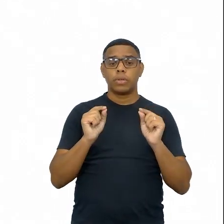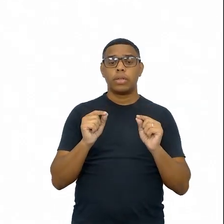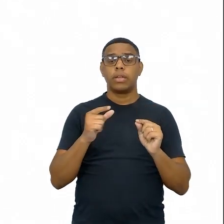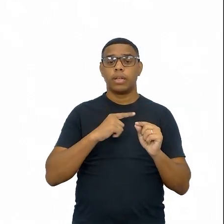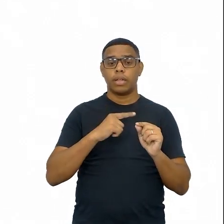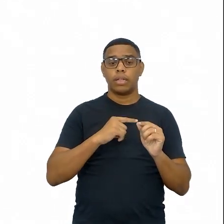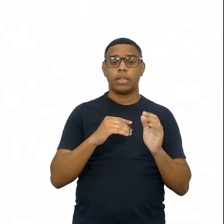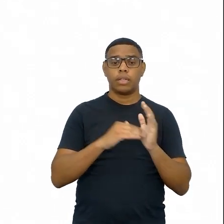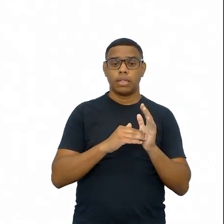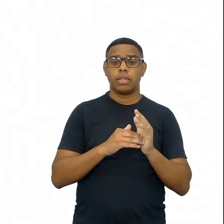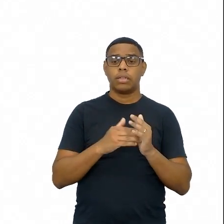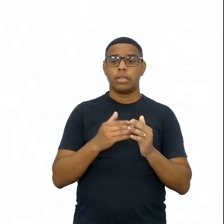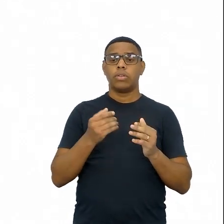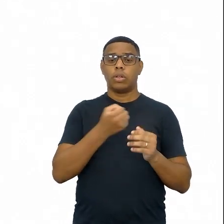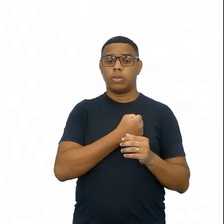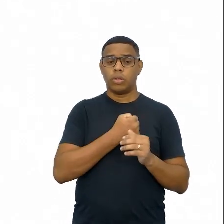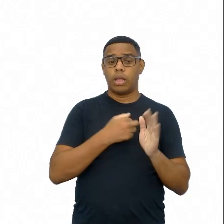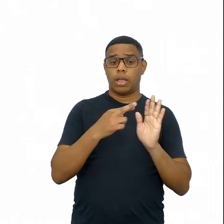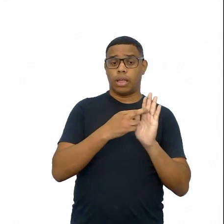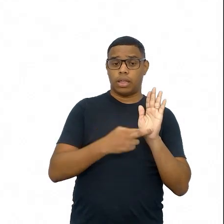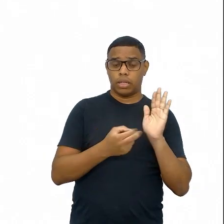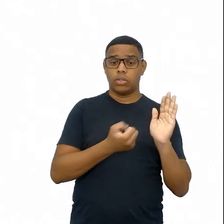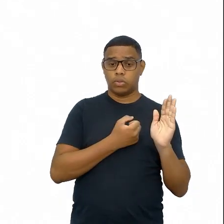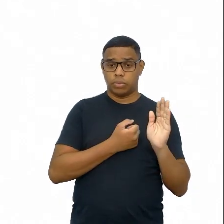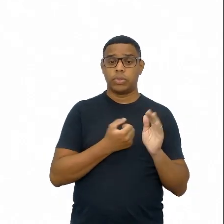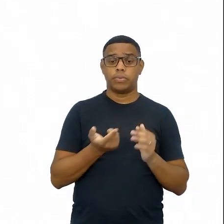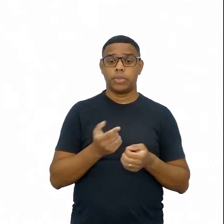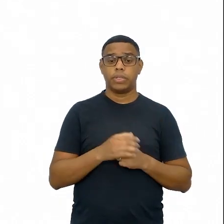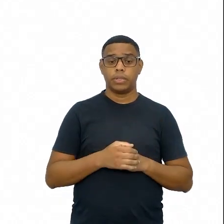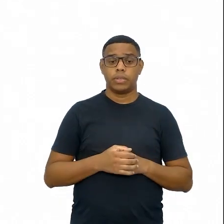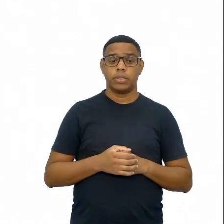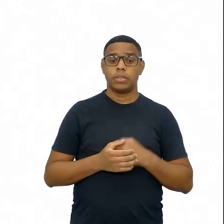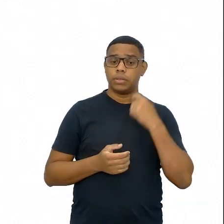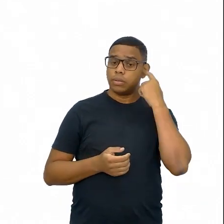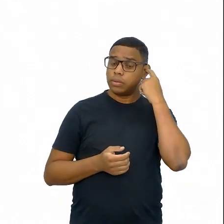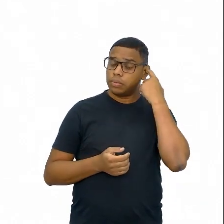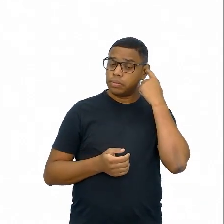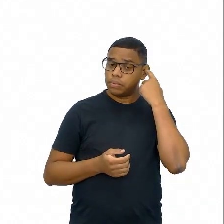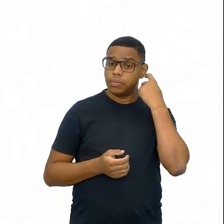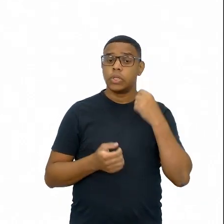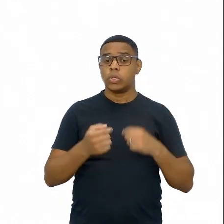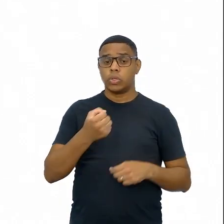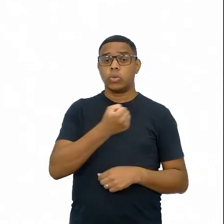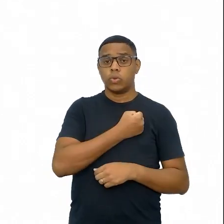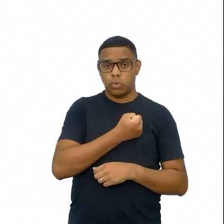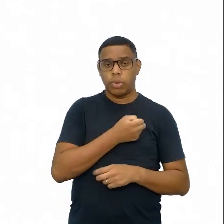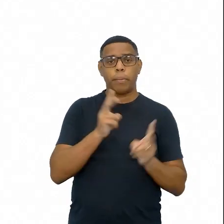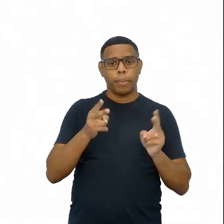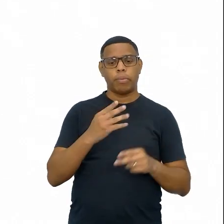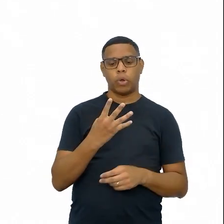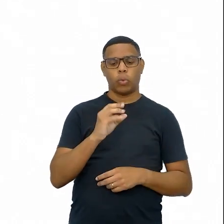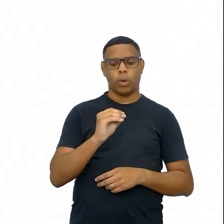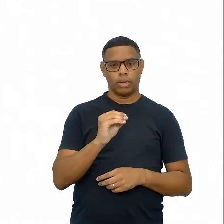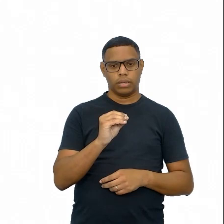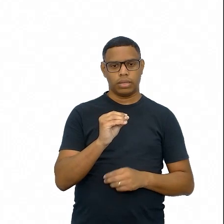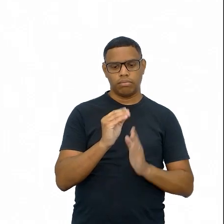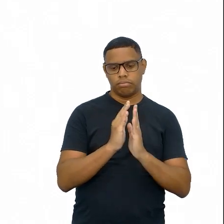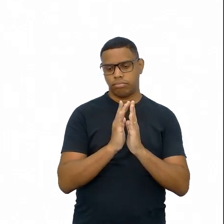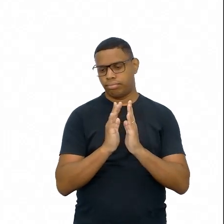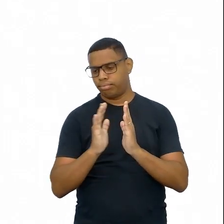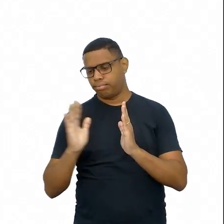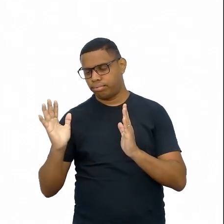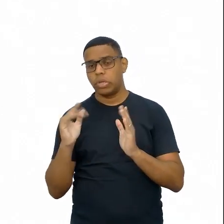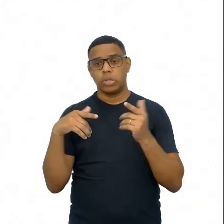a reta numérica. Então, esses números são da mesma também dezena, né, 40.